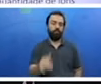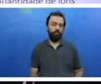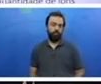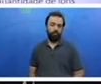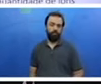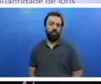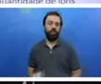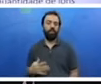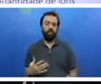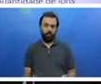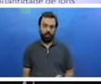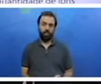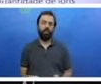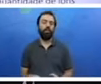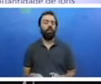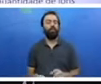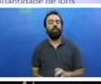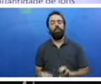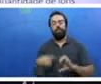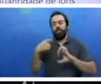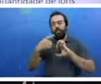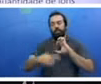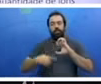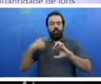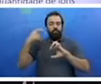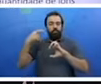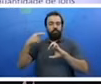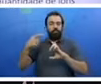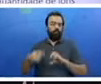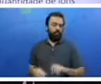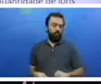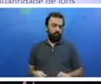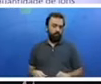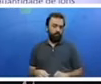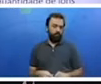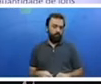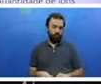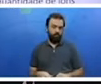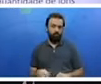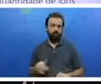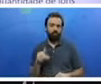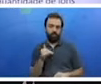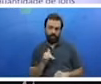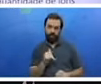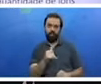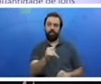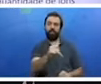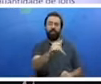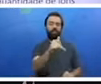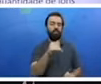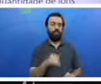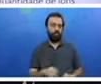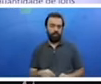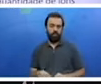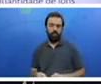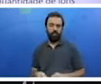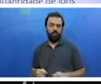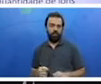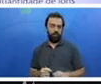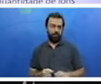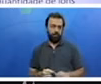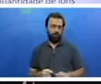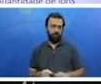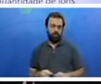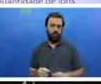Os íons produzidos pela ionização do ácido em água conduzem a corrente elétrica e fazem com